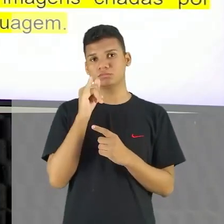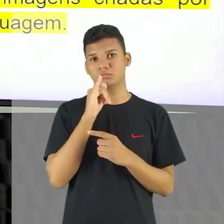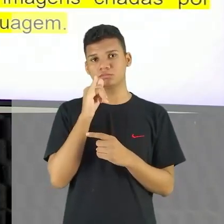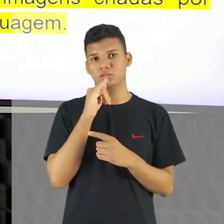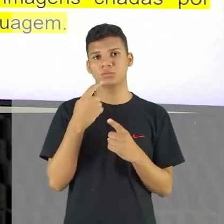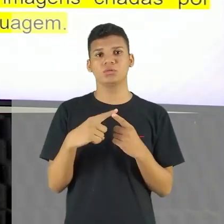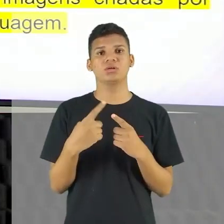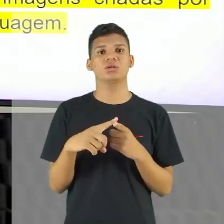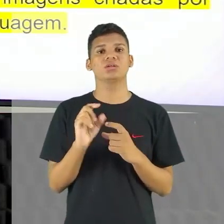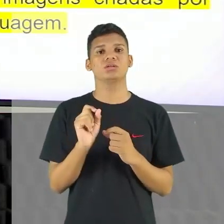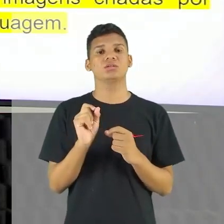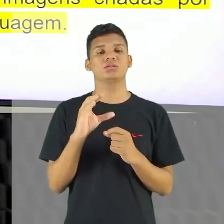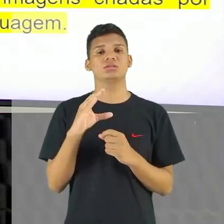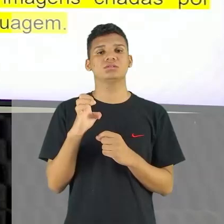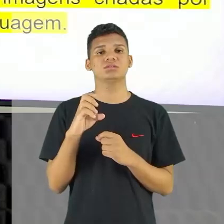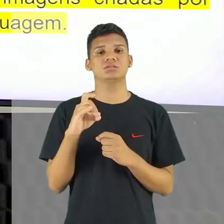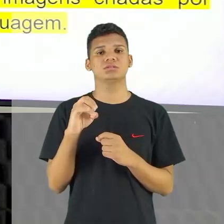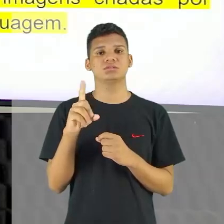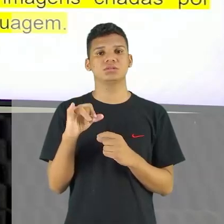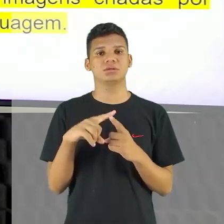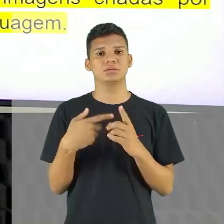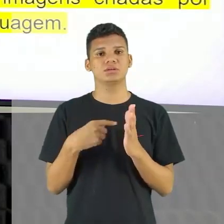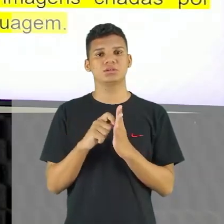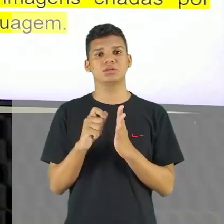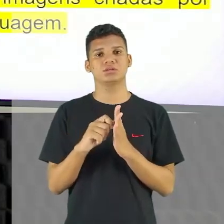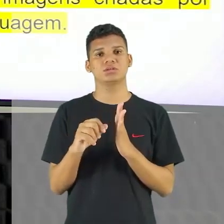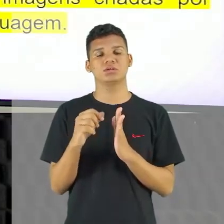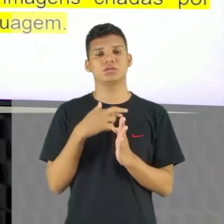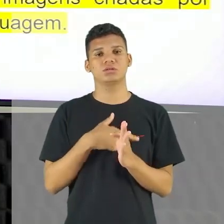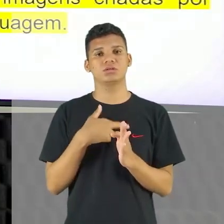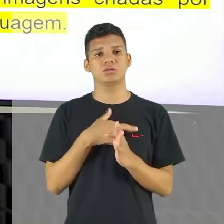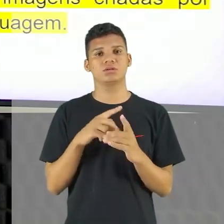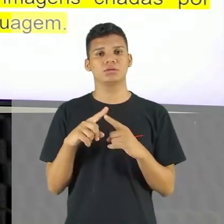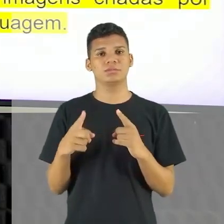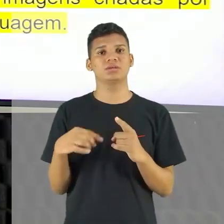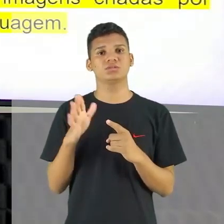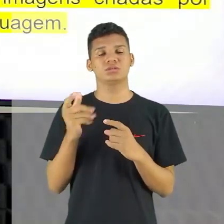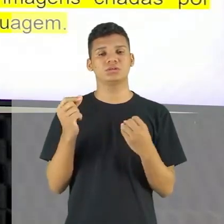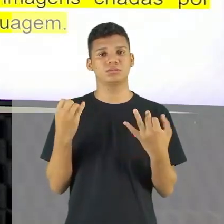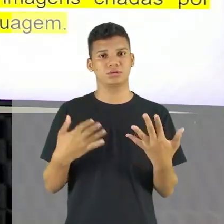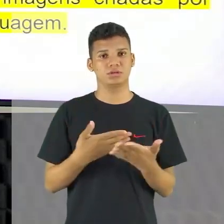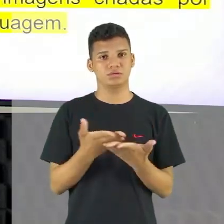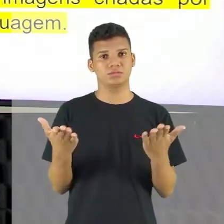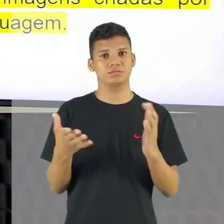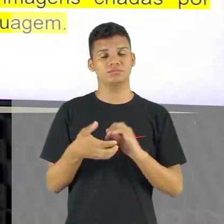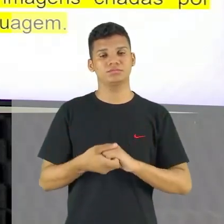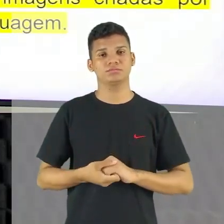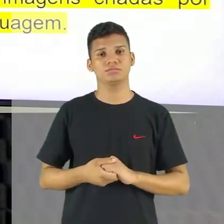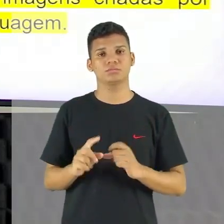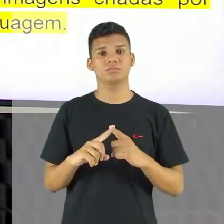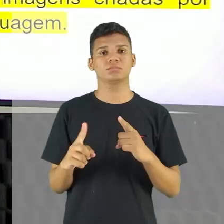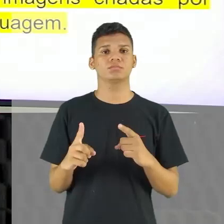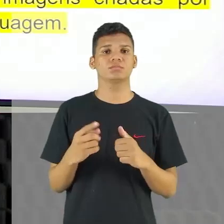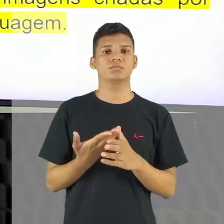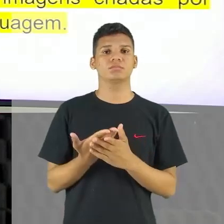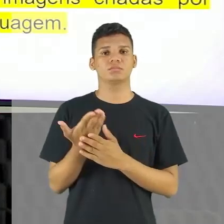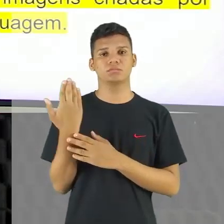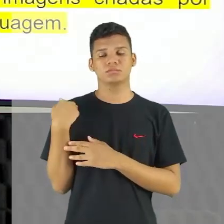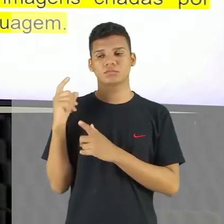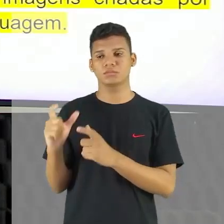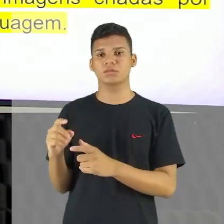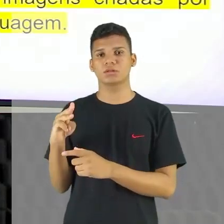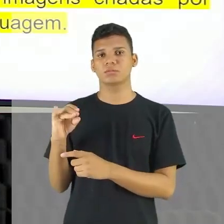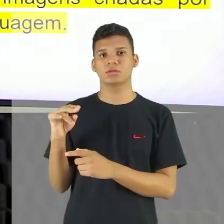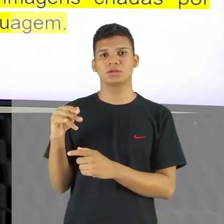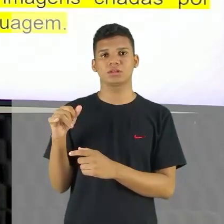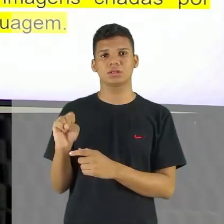por que a Cecília Meirelles escreveu Romanceiro da Inconfidência, e eu já disse para vocês, né? Ela foi a Minas, em